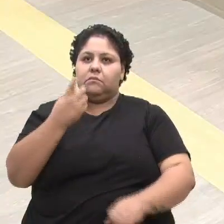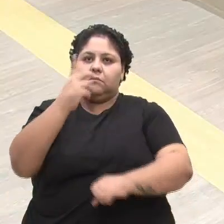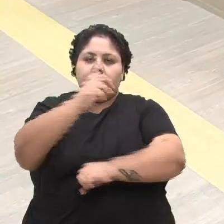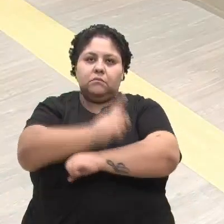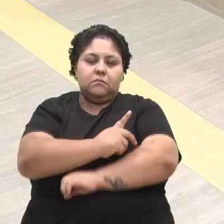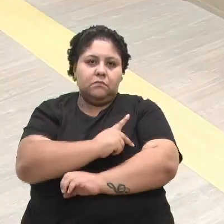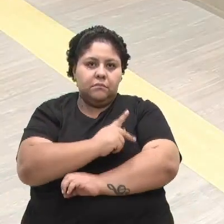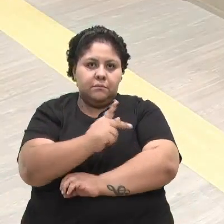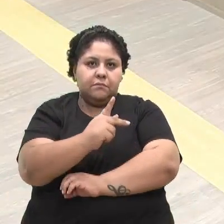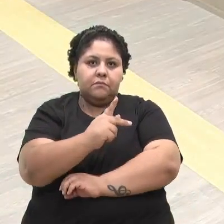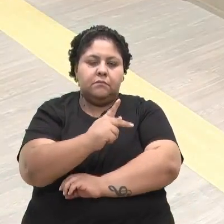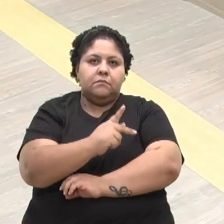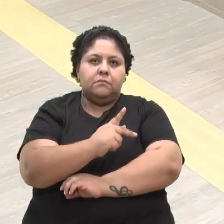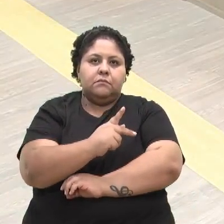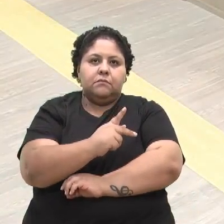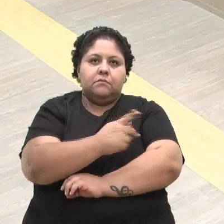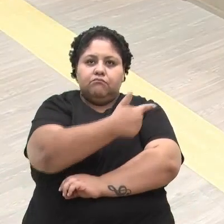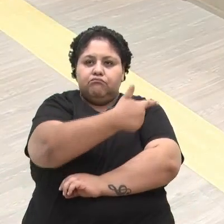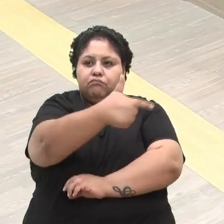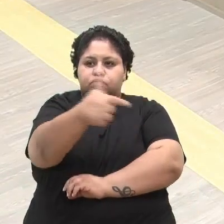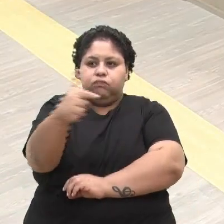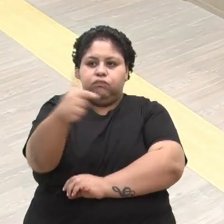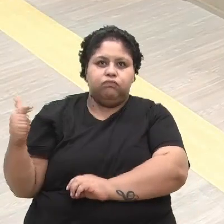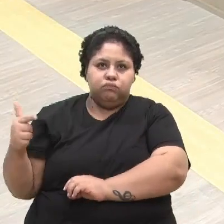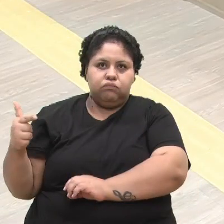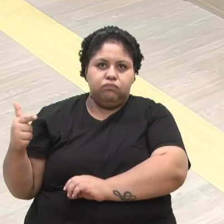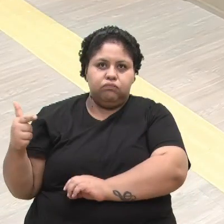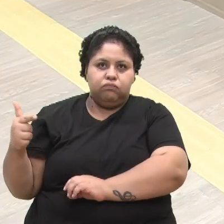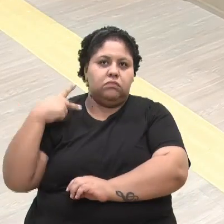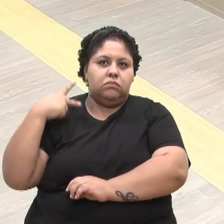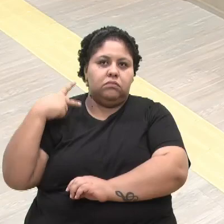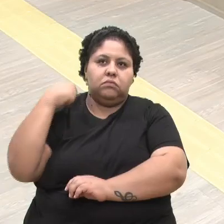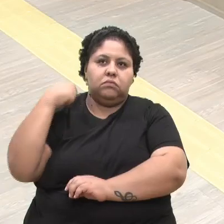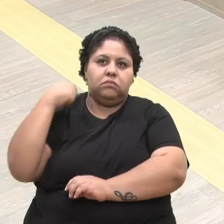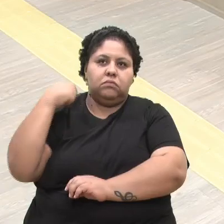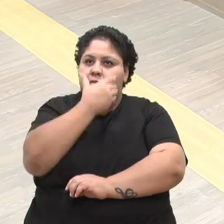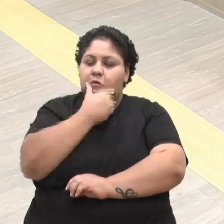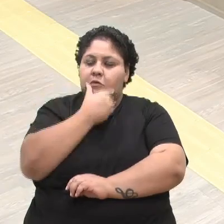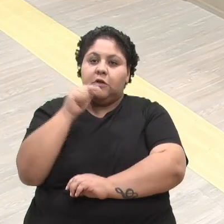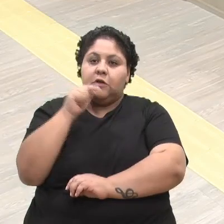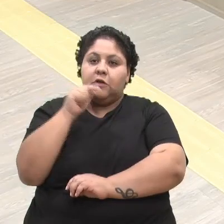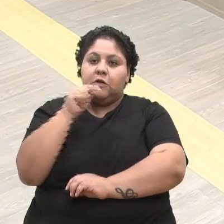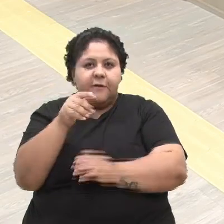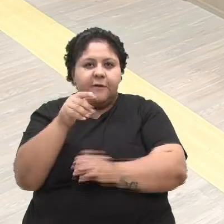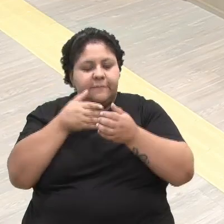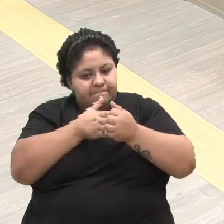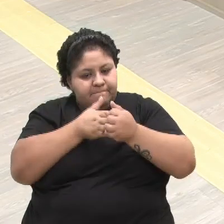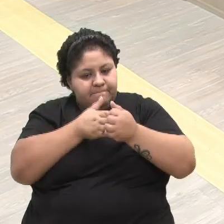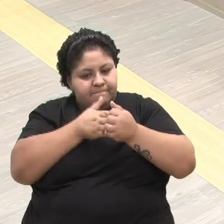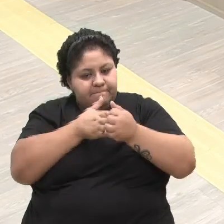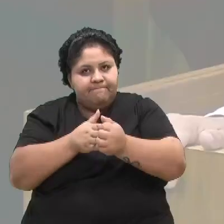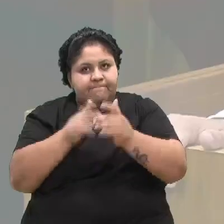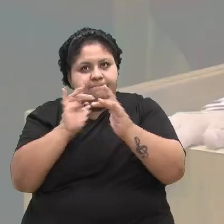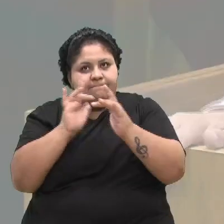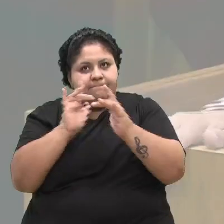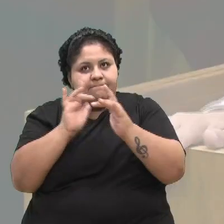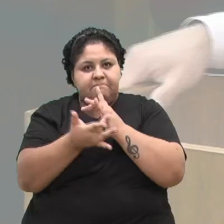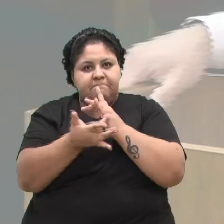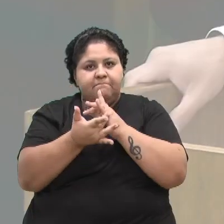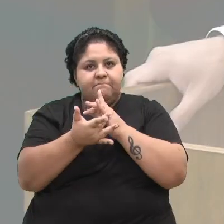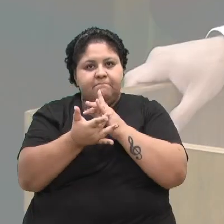presidenta, os demais colegas vereadores e a você principalmente que nos acompanha aí pelas mídias